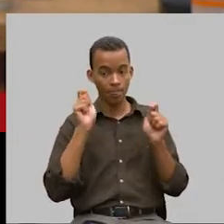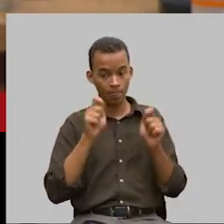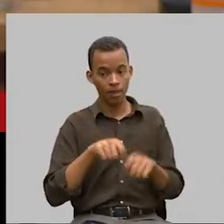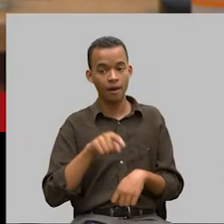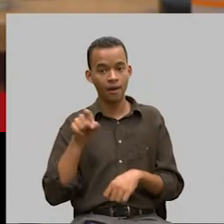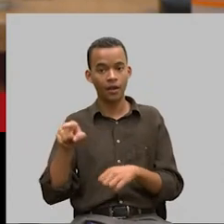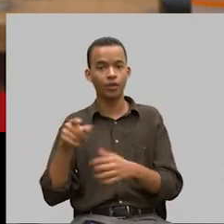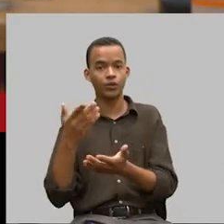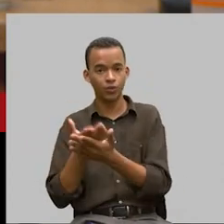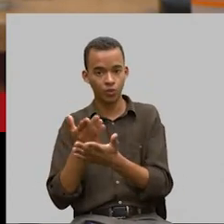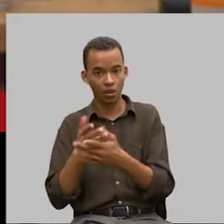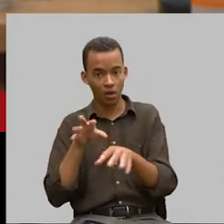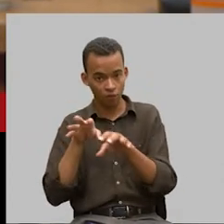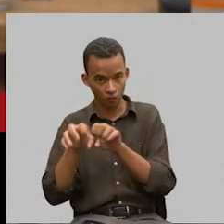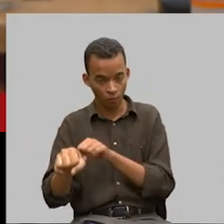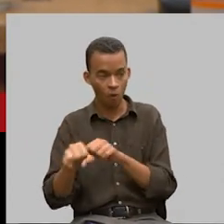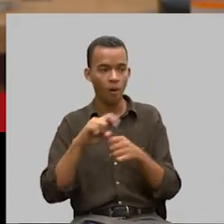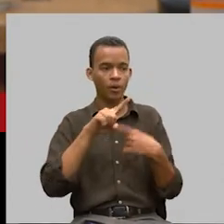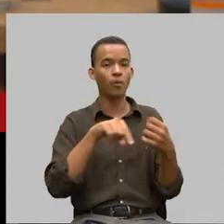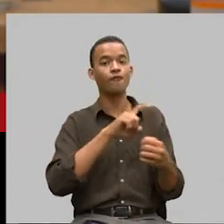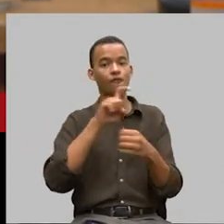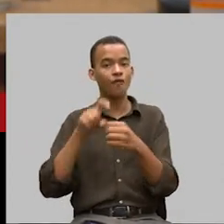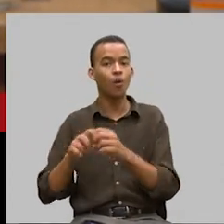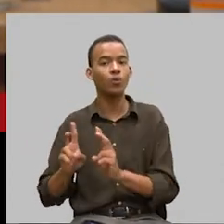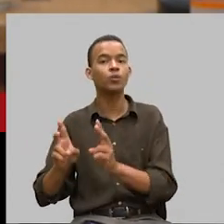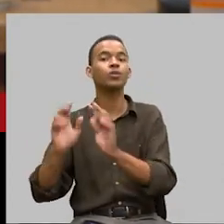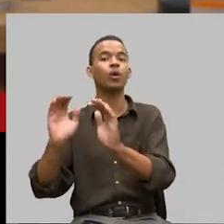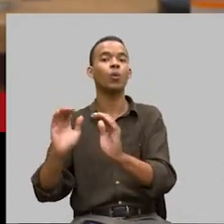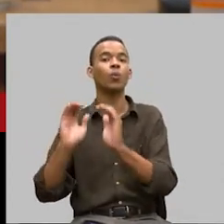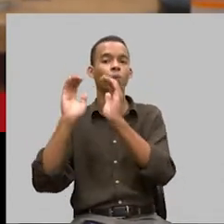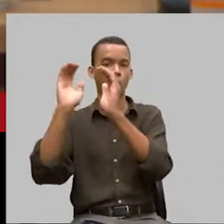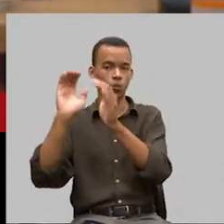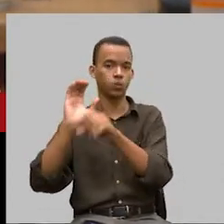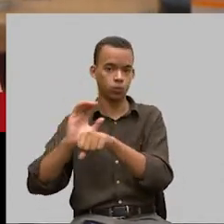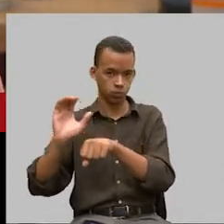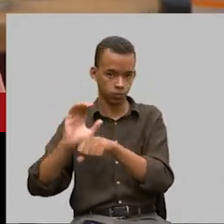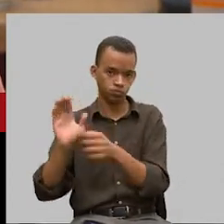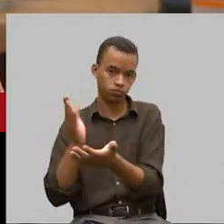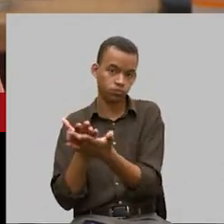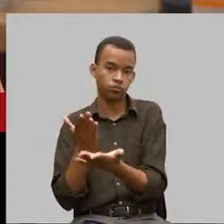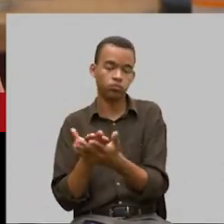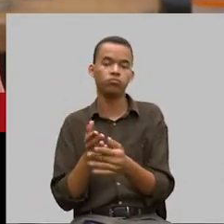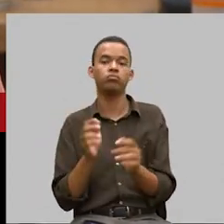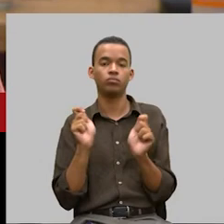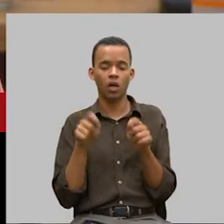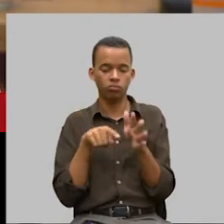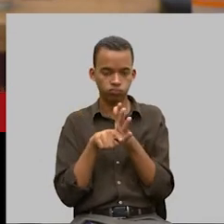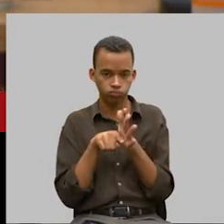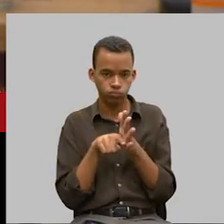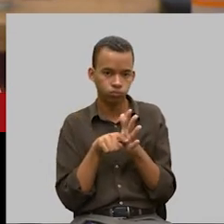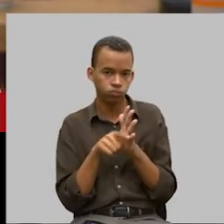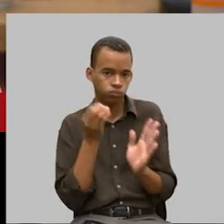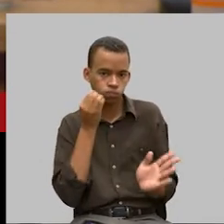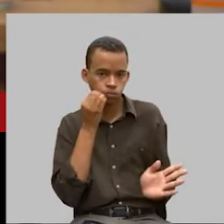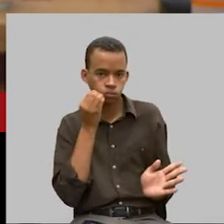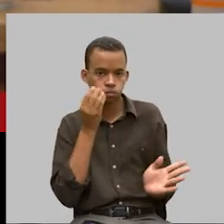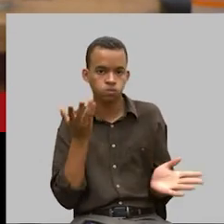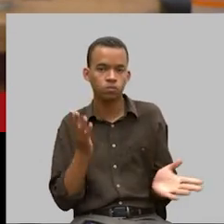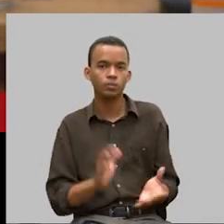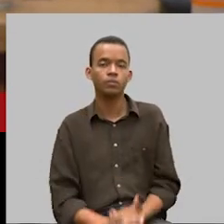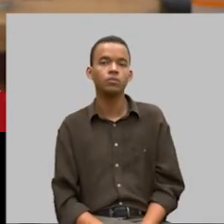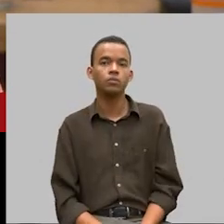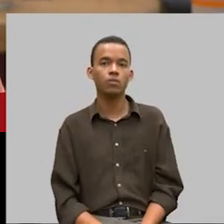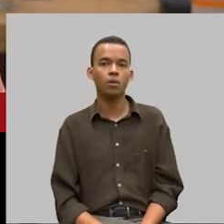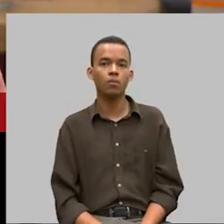lá para fazer o curso superior é uma forma interessante que a gente precisa explorar quem sabe bom eh a